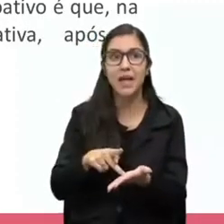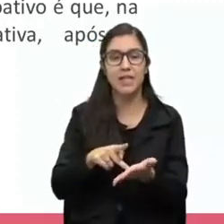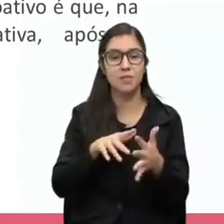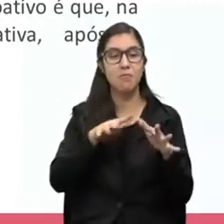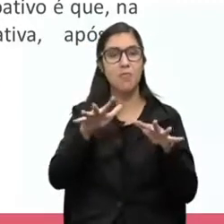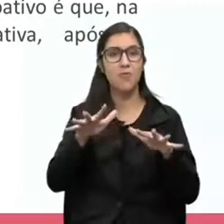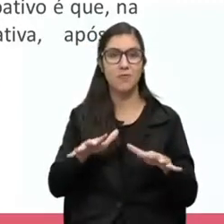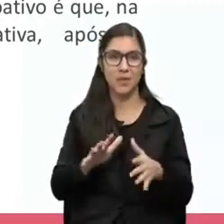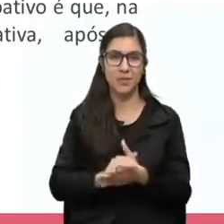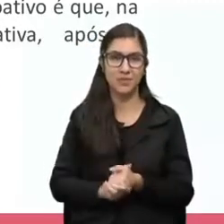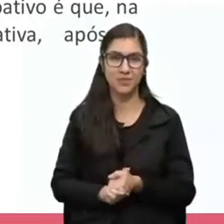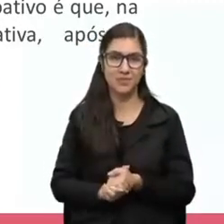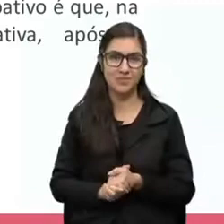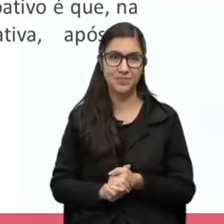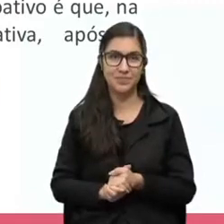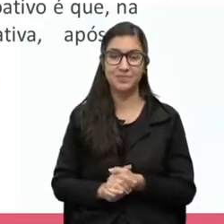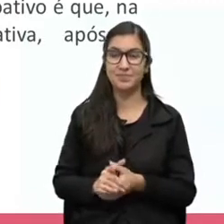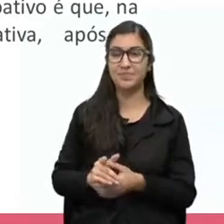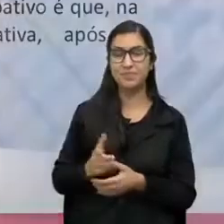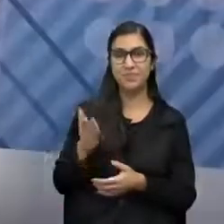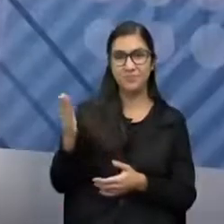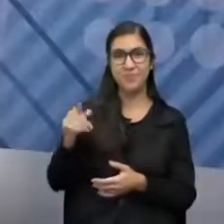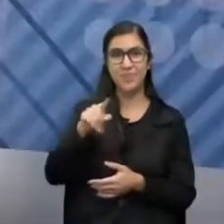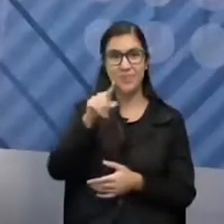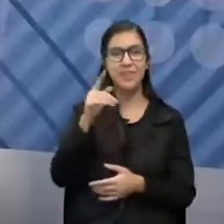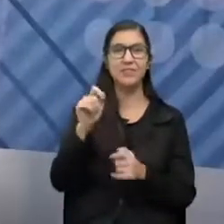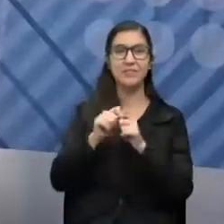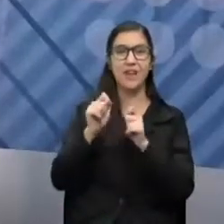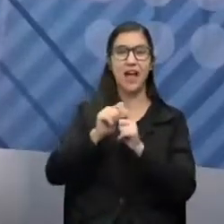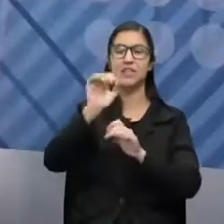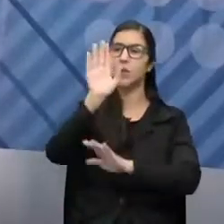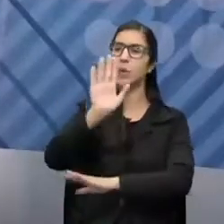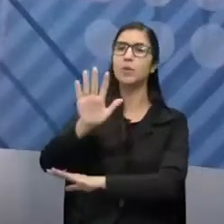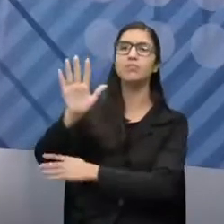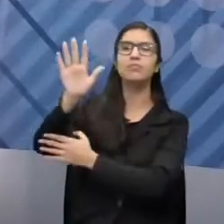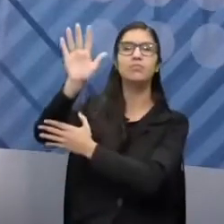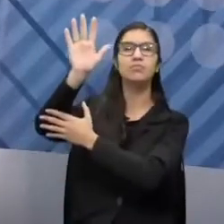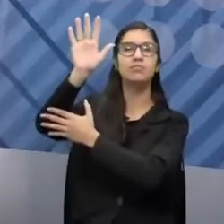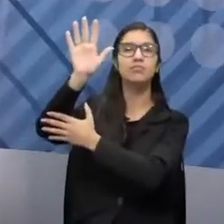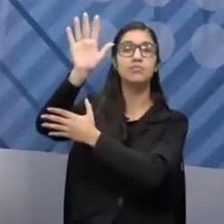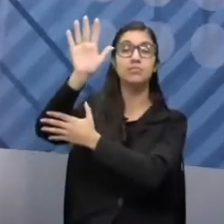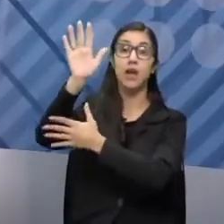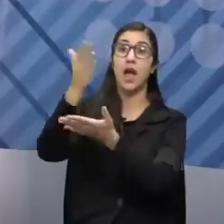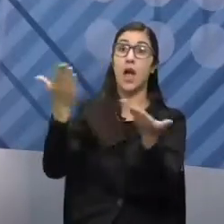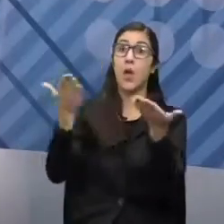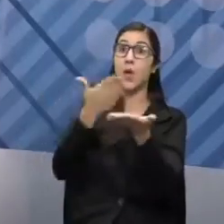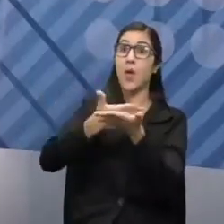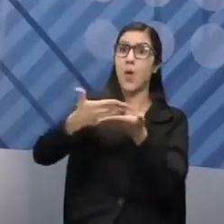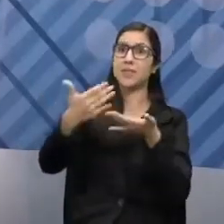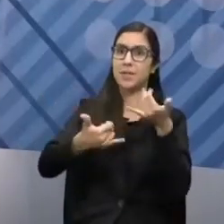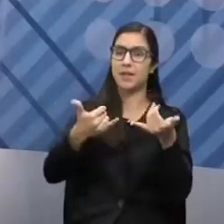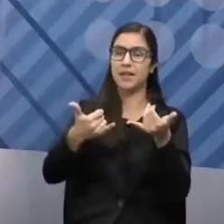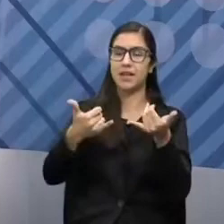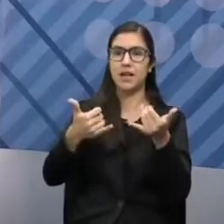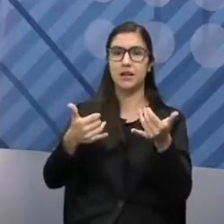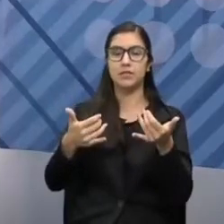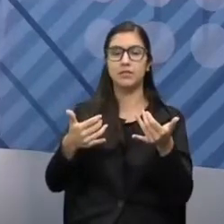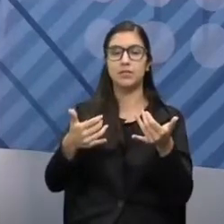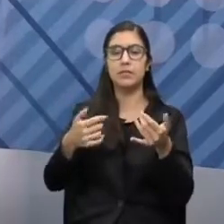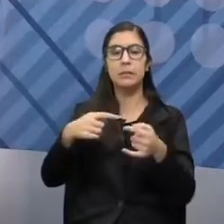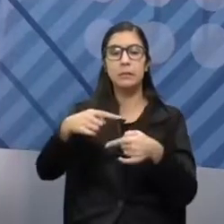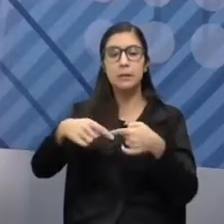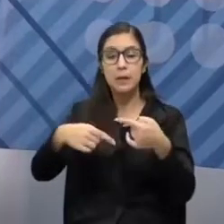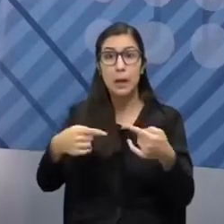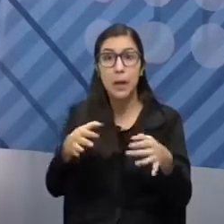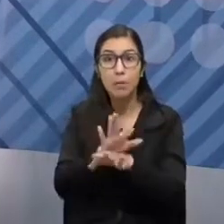movimento que eu fiz para vocês. Você levanta o bracinho dela, para começar uma brincadeira. E abaixa quando acabou. Então,